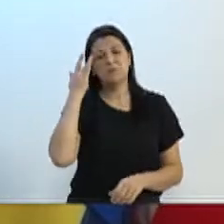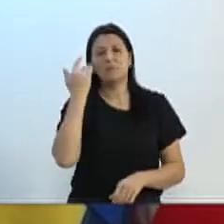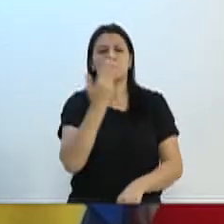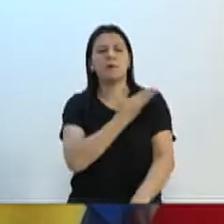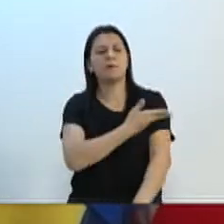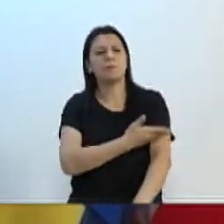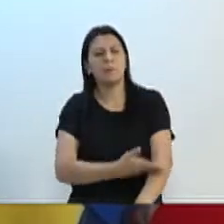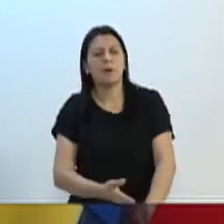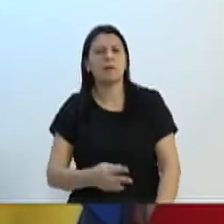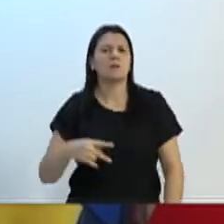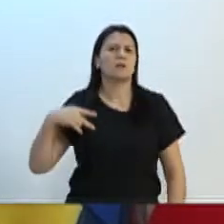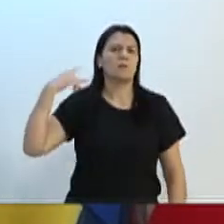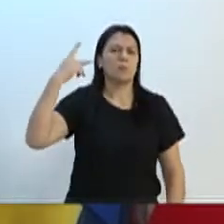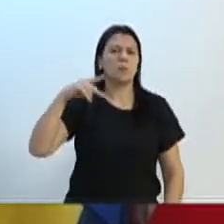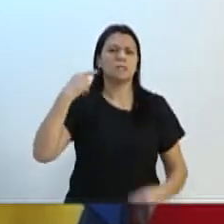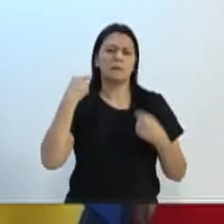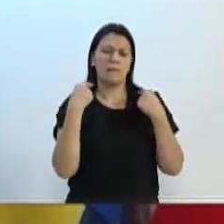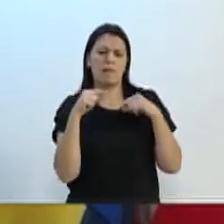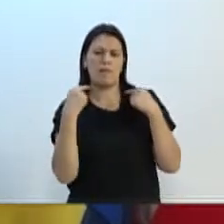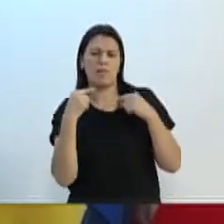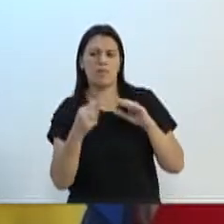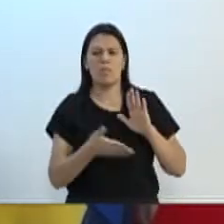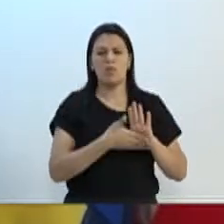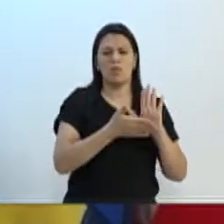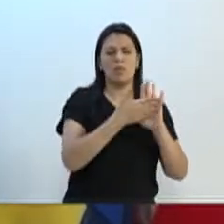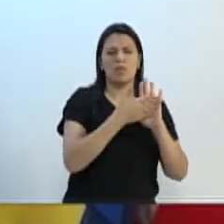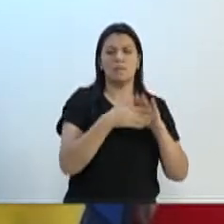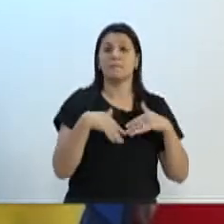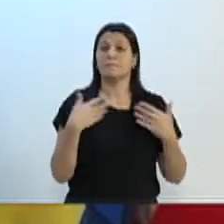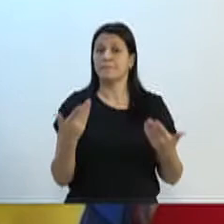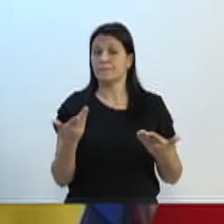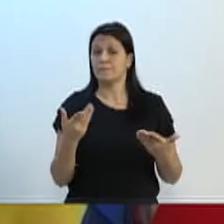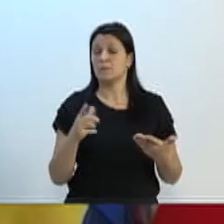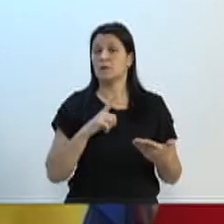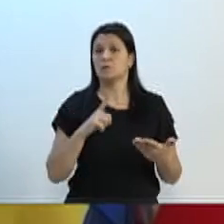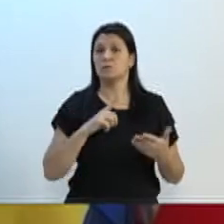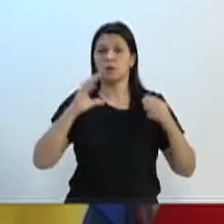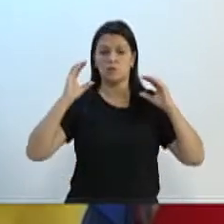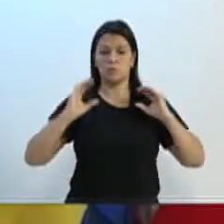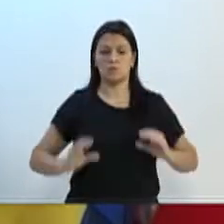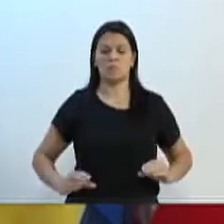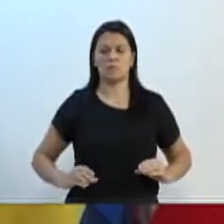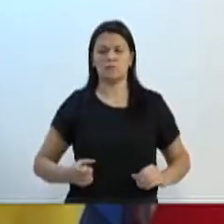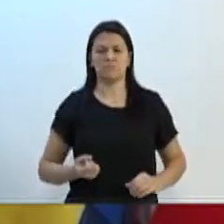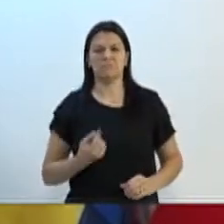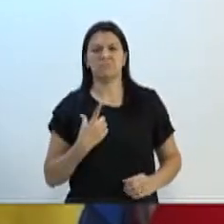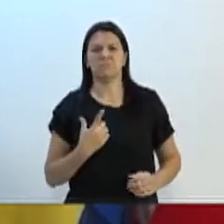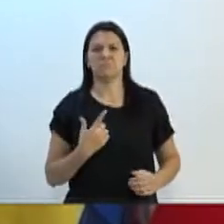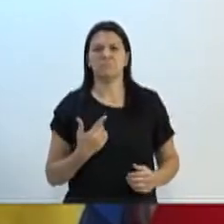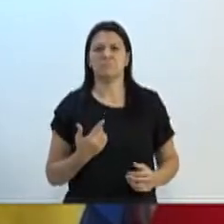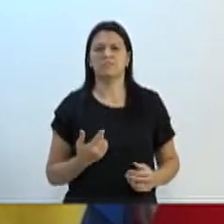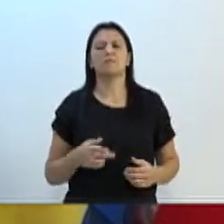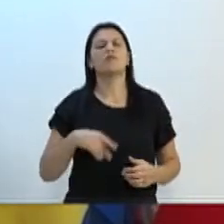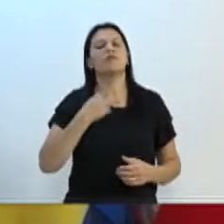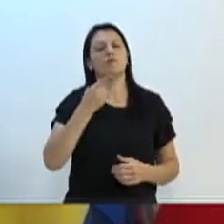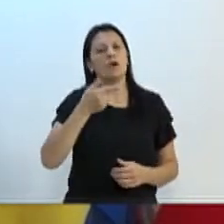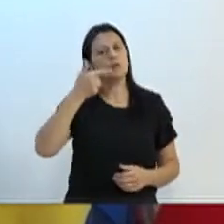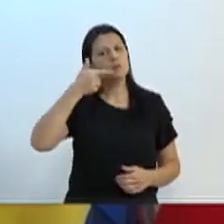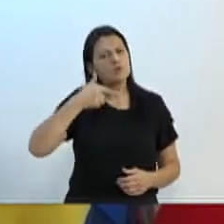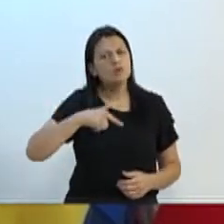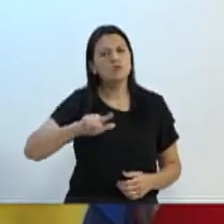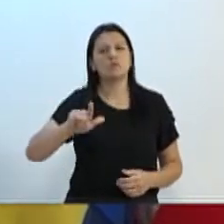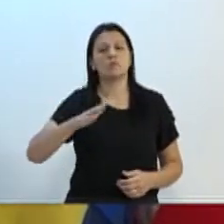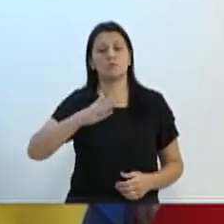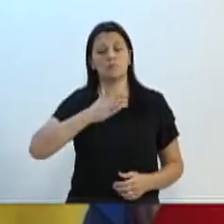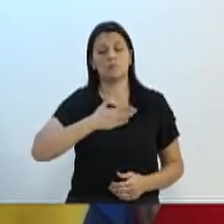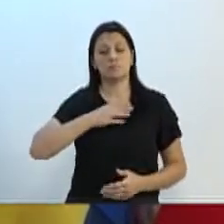numa política que a gente tem que criticar tudo ou elogiar tudo, que quando a gente tem esse posicionamento, sai uma coisa até estranha. E volto a dizer, eu tenho uma posição, e